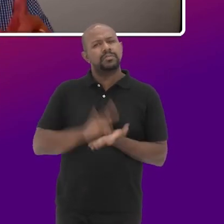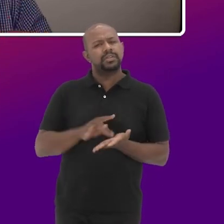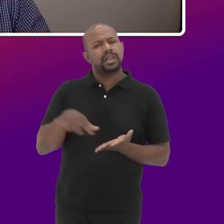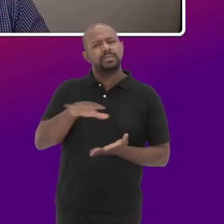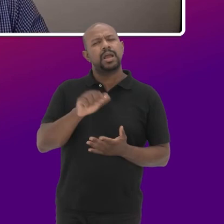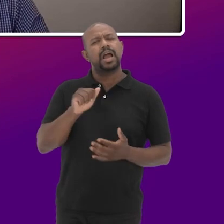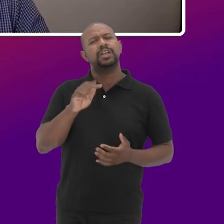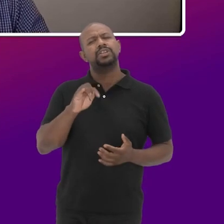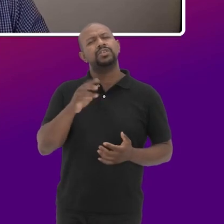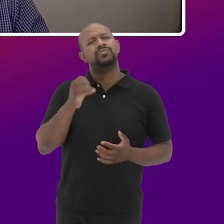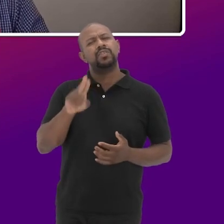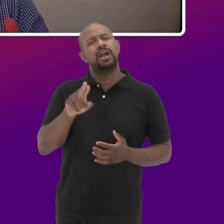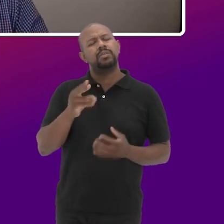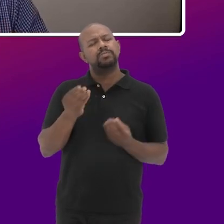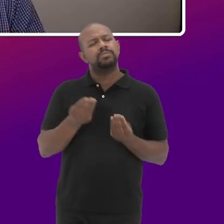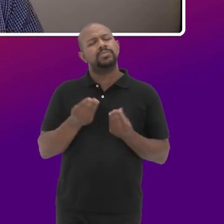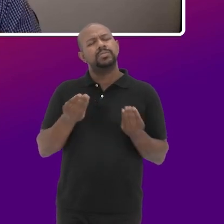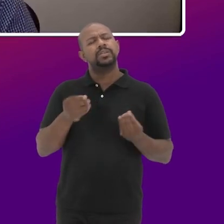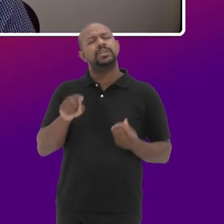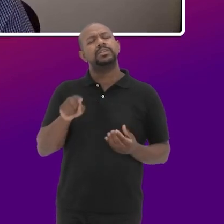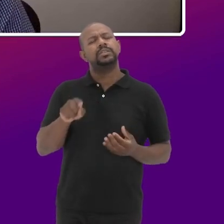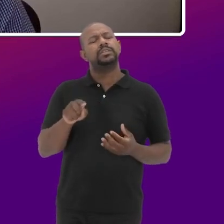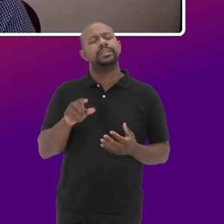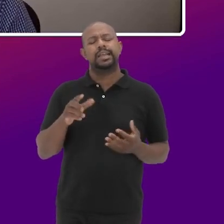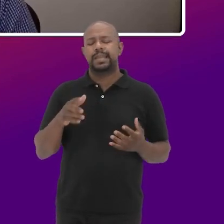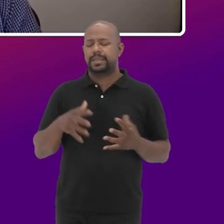verdade, a ativar uma espécie de